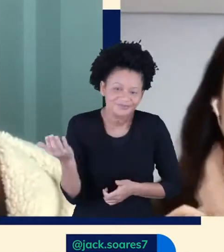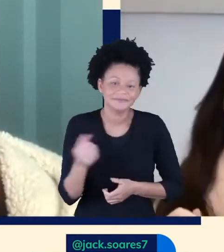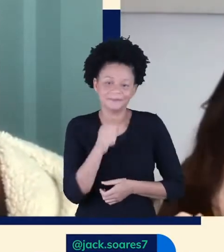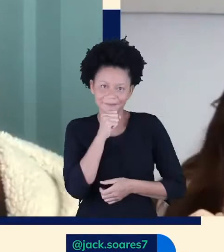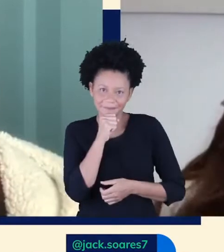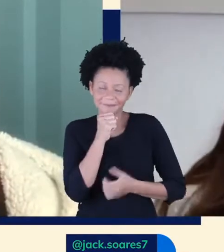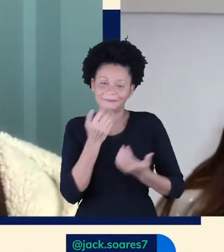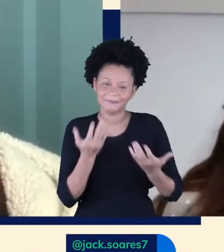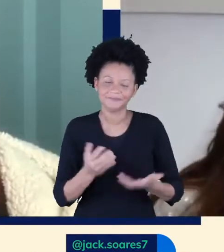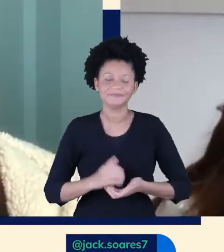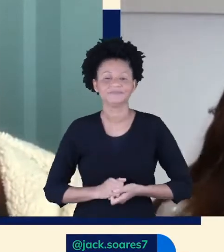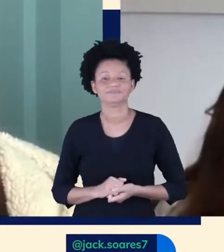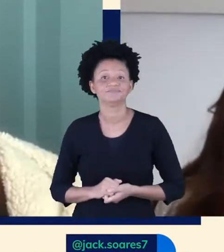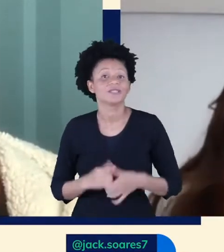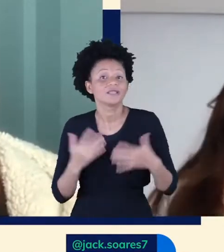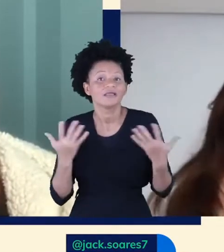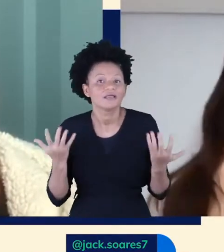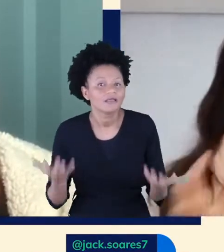Perdão, gente.